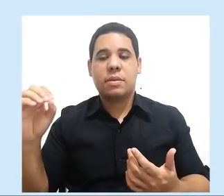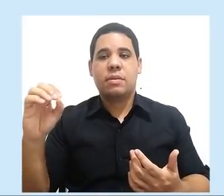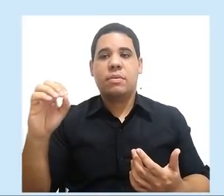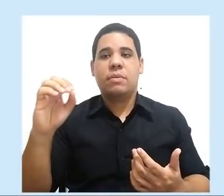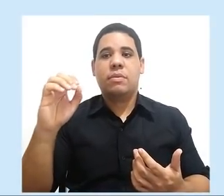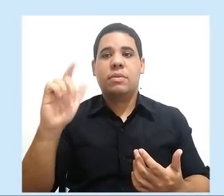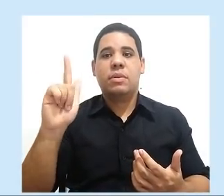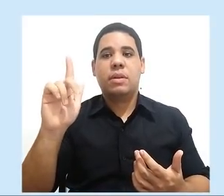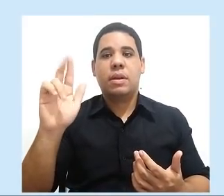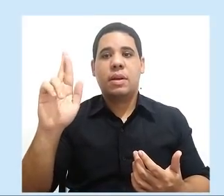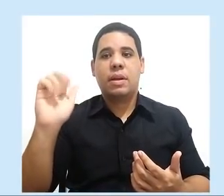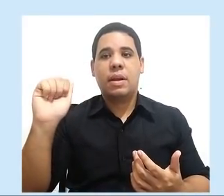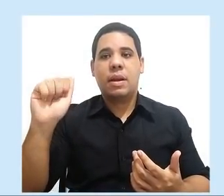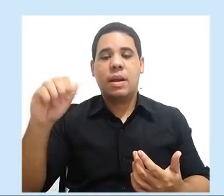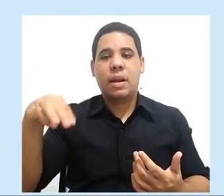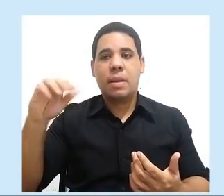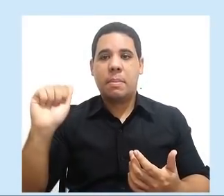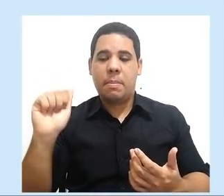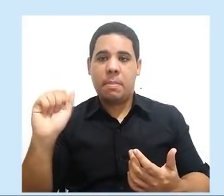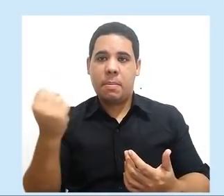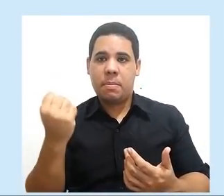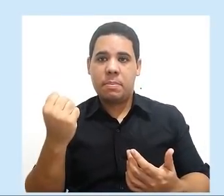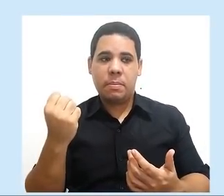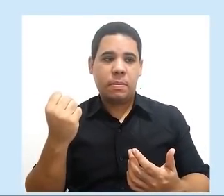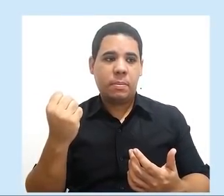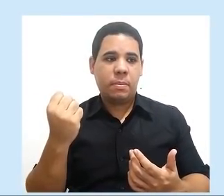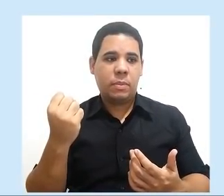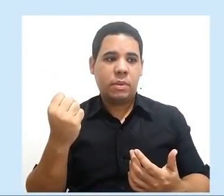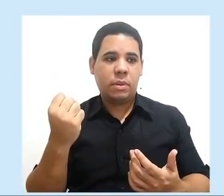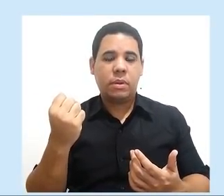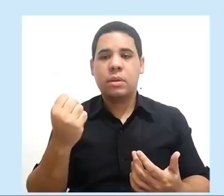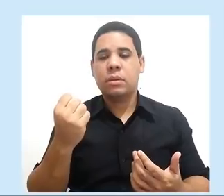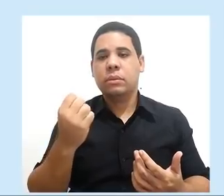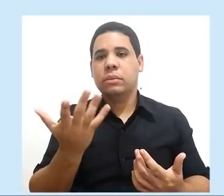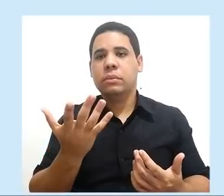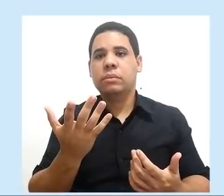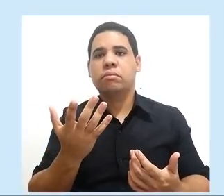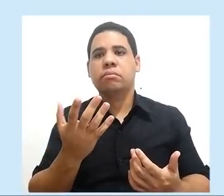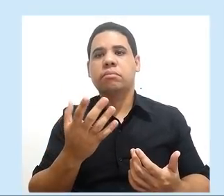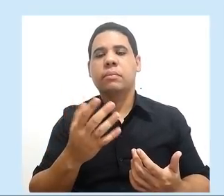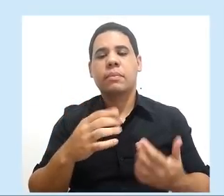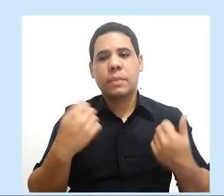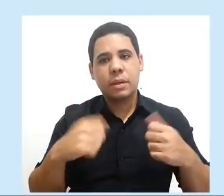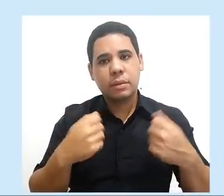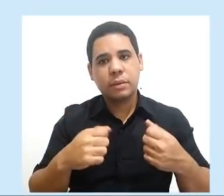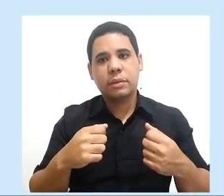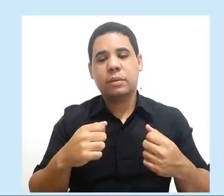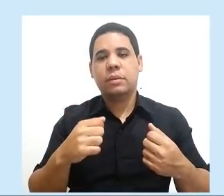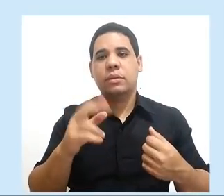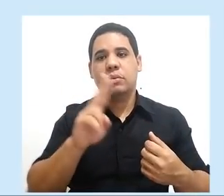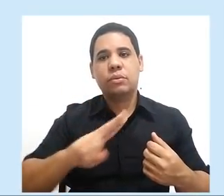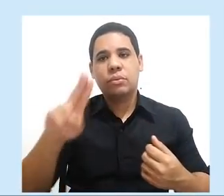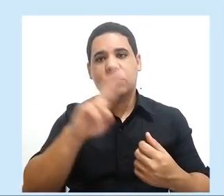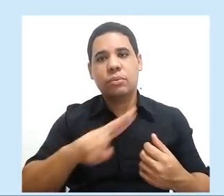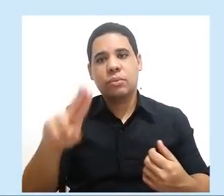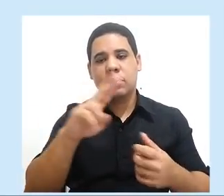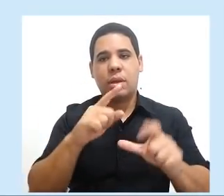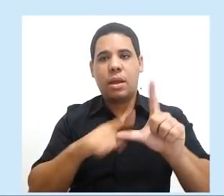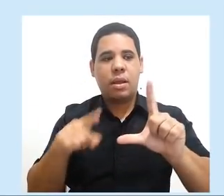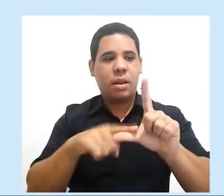Me dê 500 gramas, não 500 gramas. A ideia de grama é que é capim mesmo, capim. Mas como é